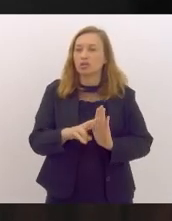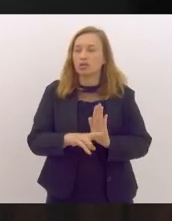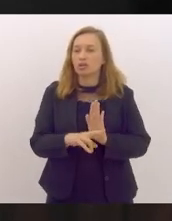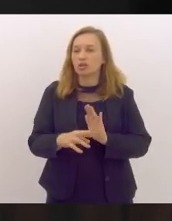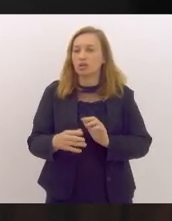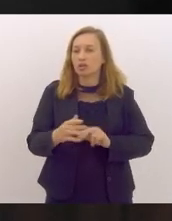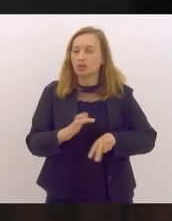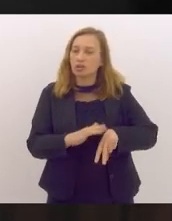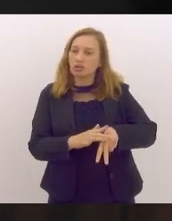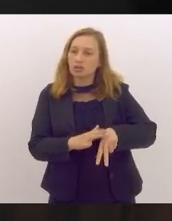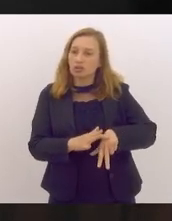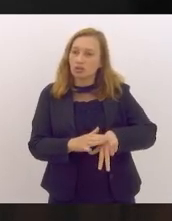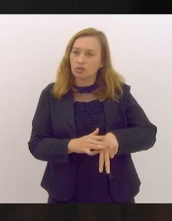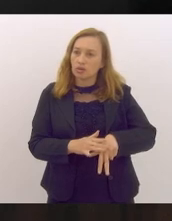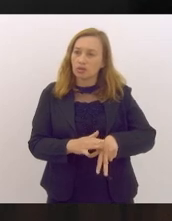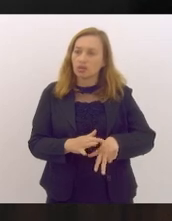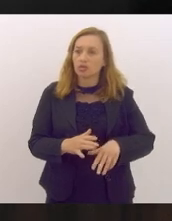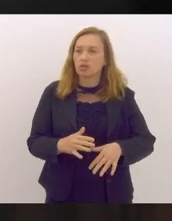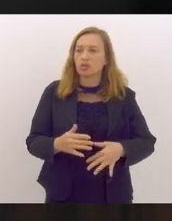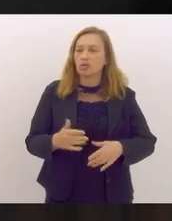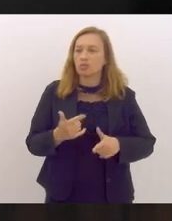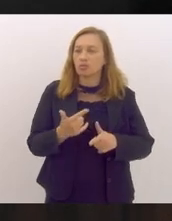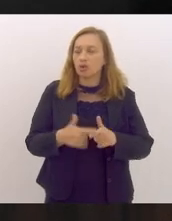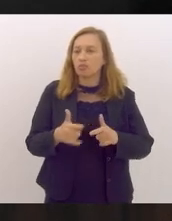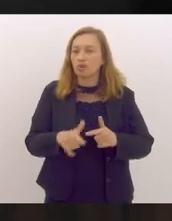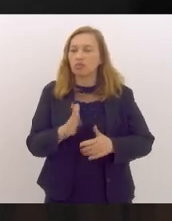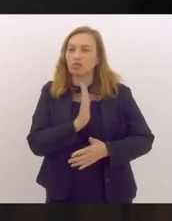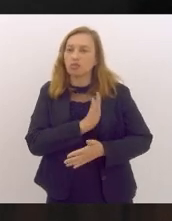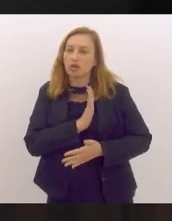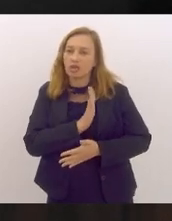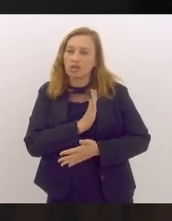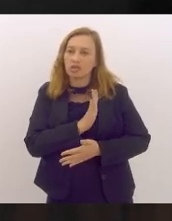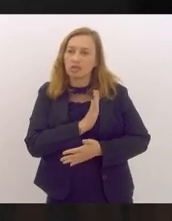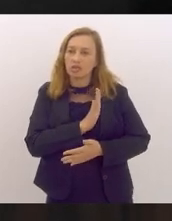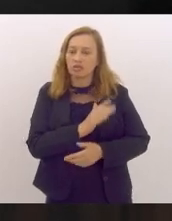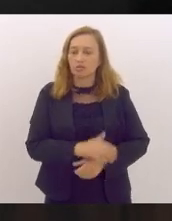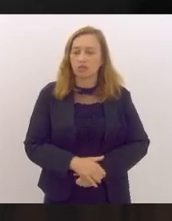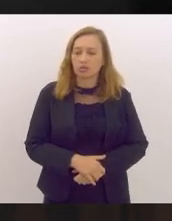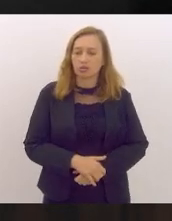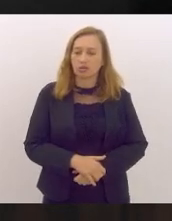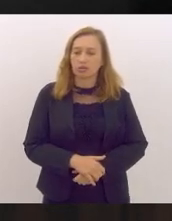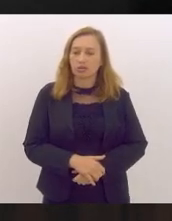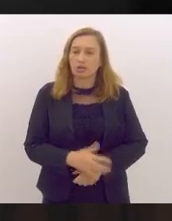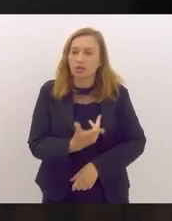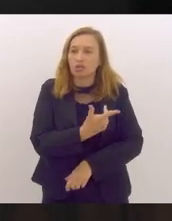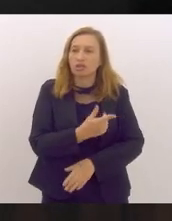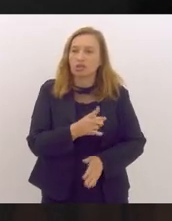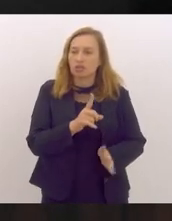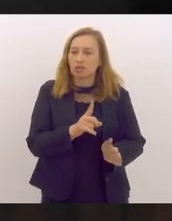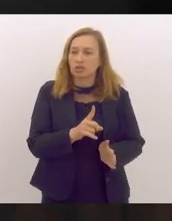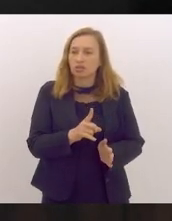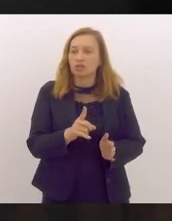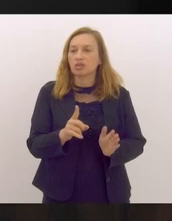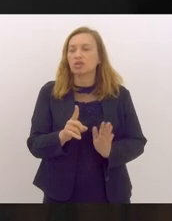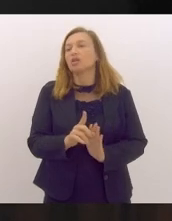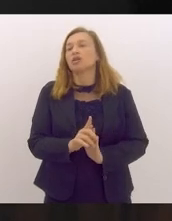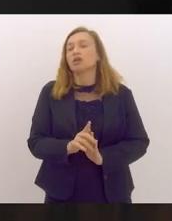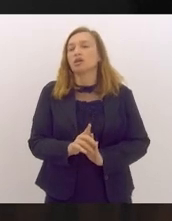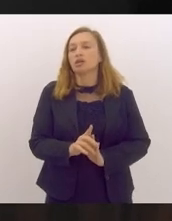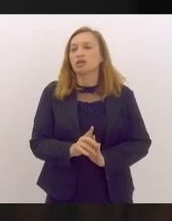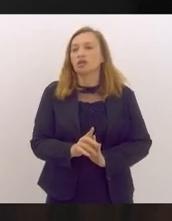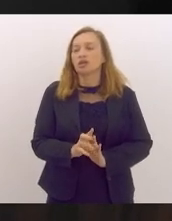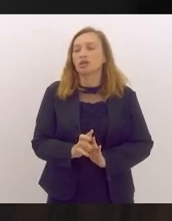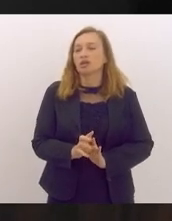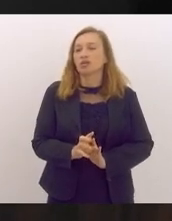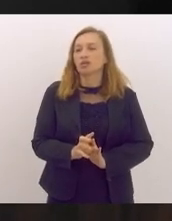pacientes com insuficiência cardíaca com fração de ejeção reduzida a partir de nota técnica. Dependendo